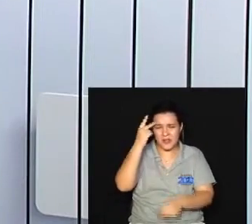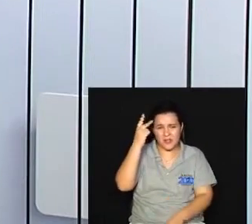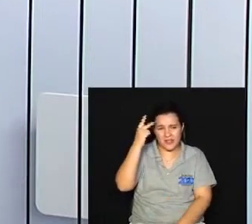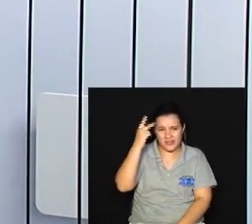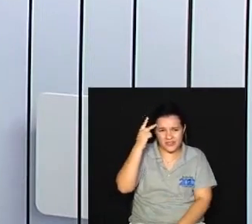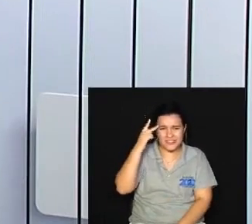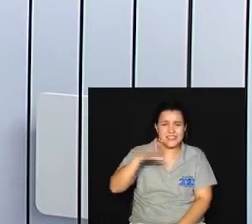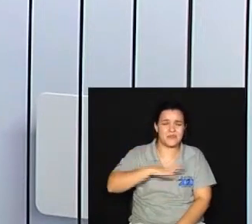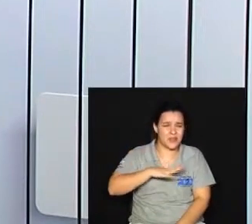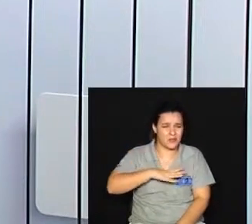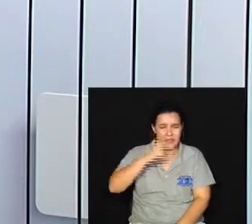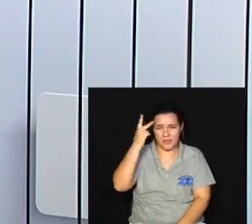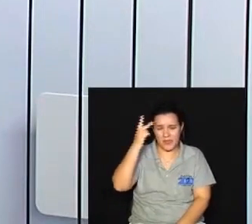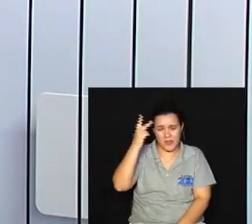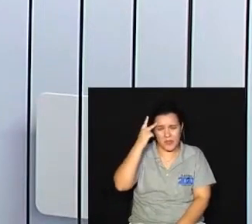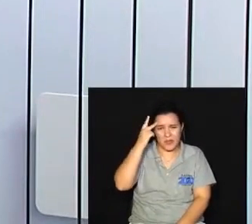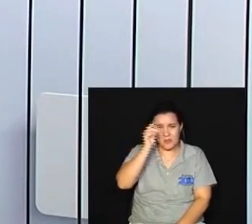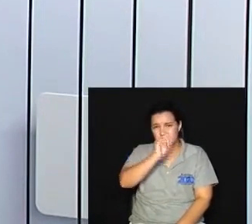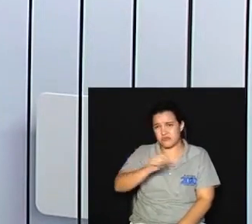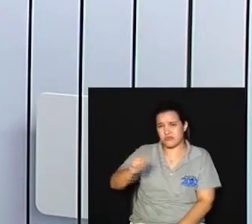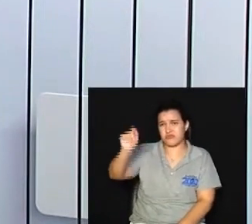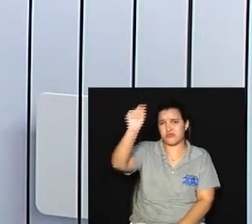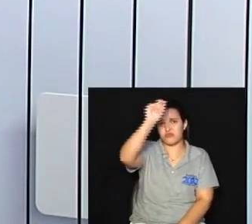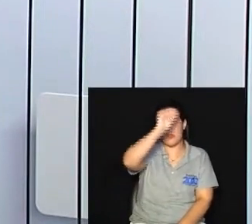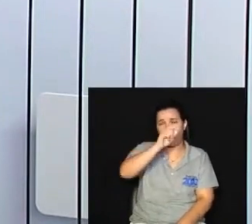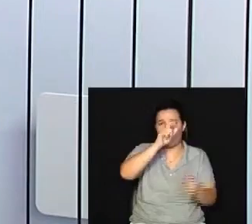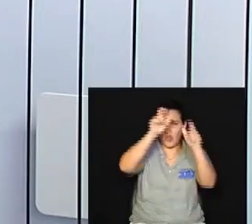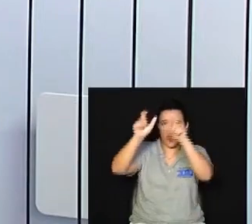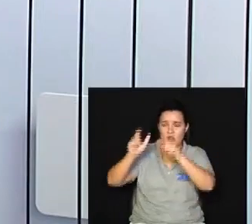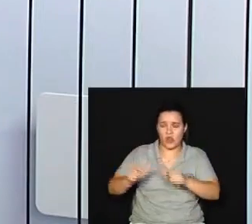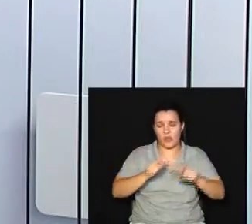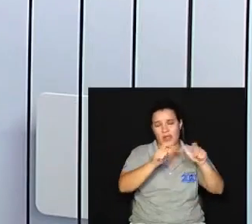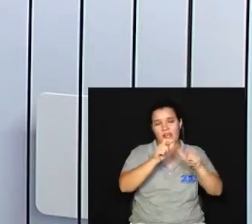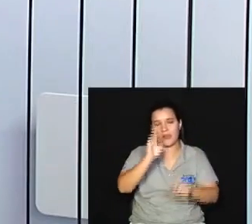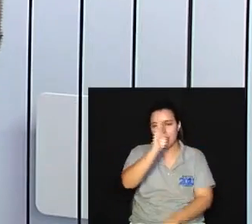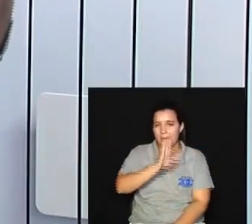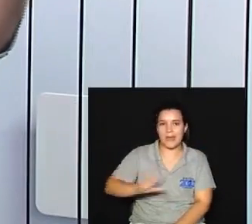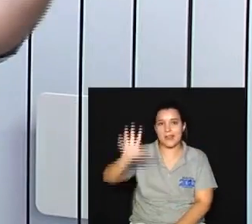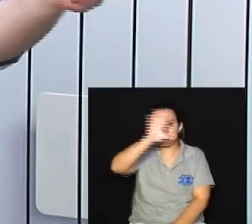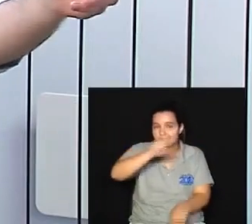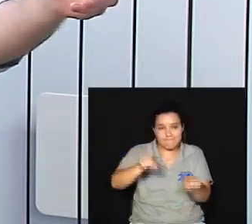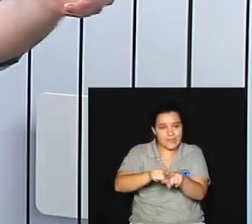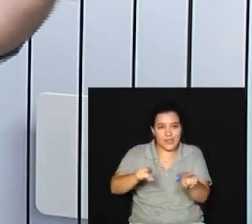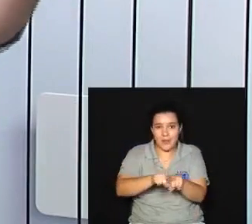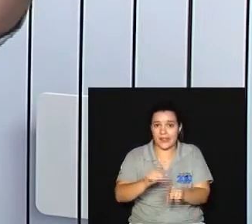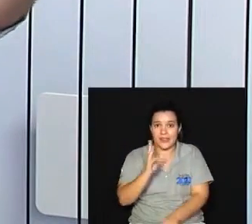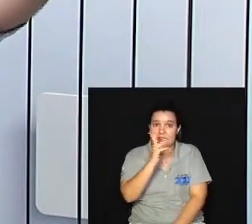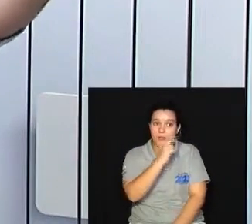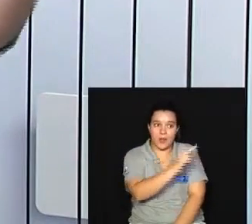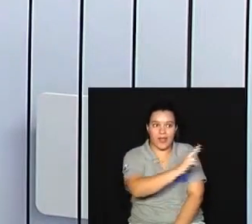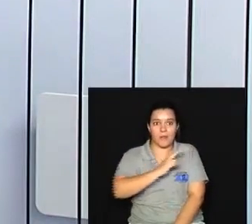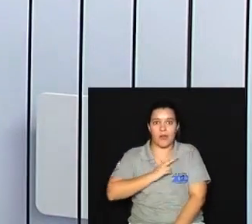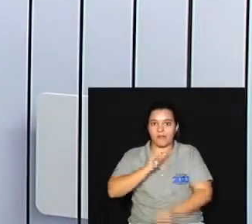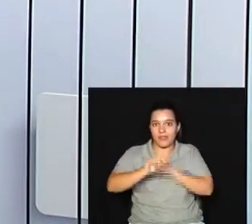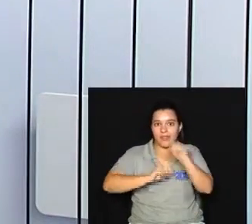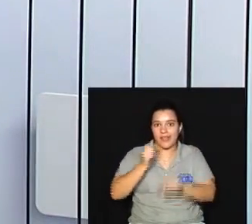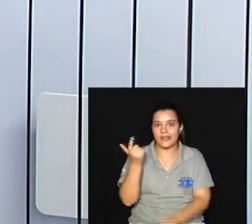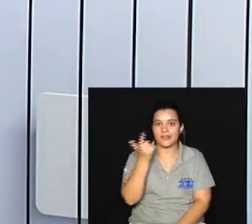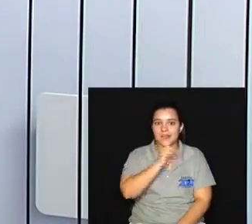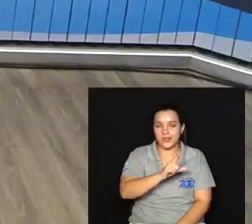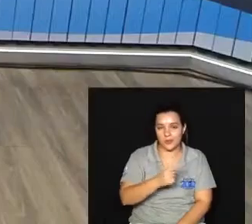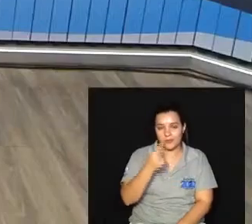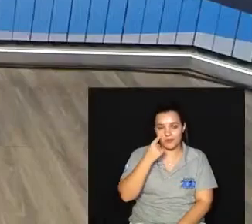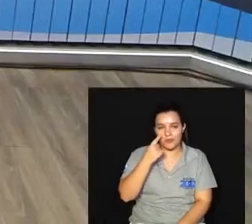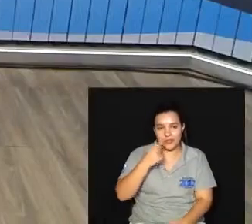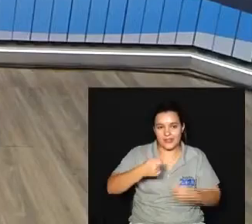na cidade de São Paulo. Diversos municípios estão com esta demora para o anúncio. Então, vamos